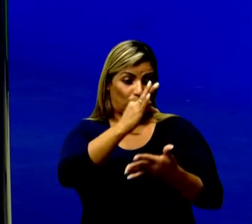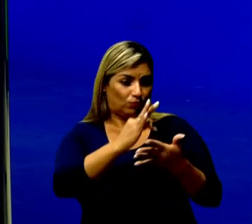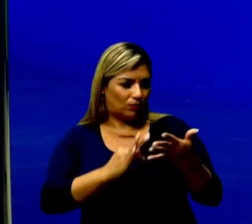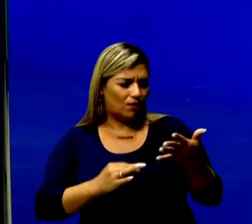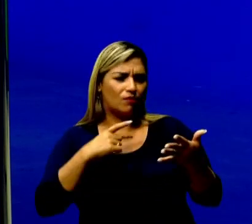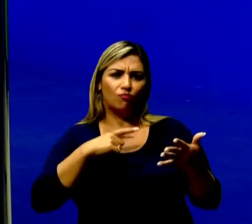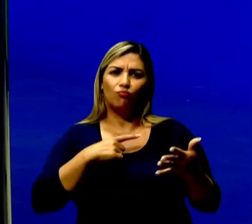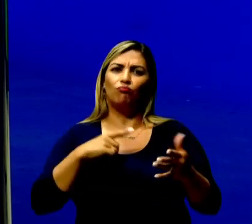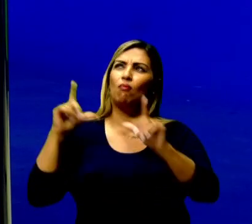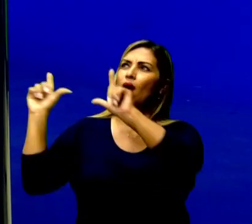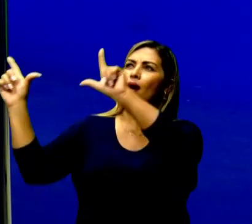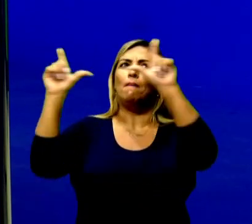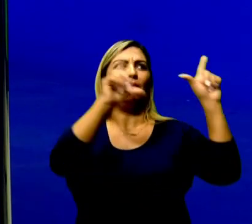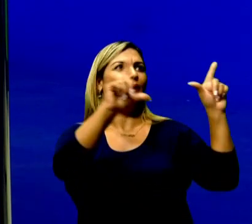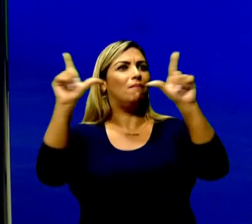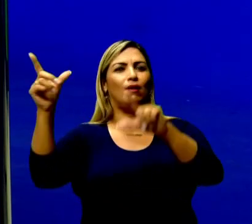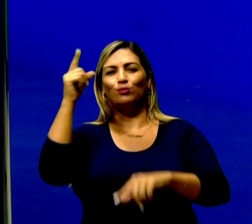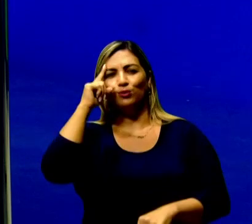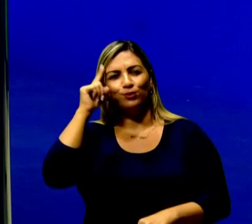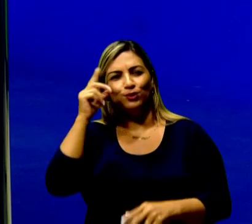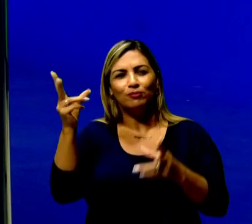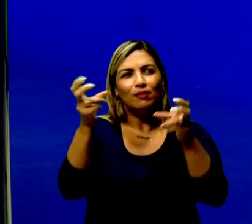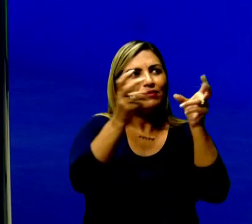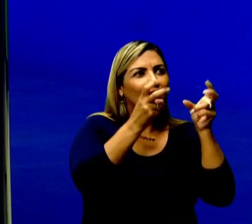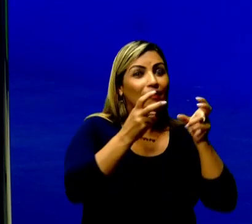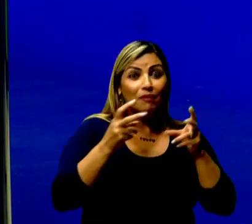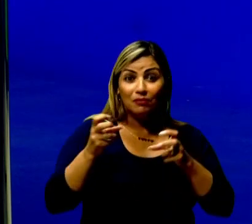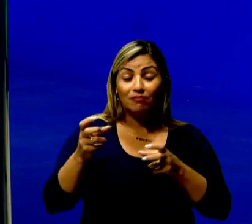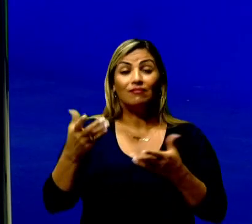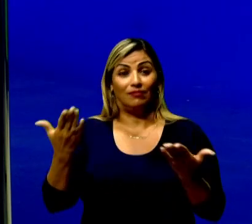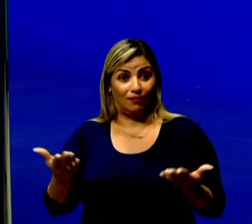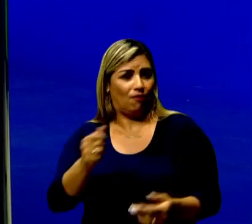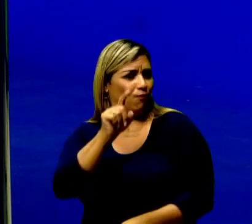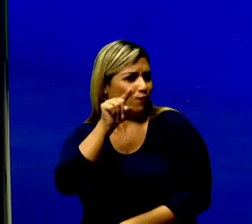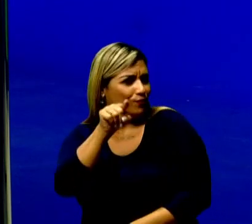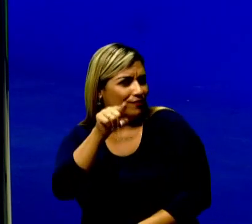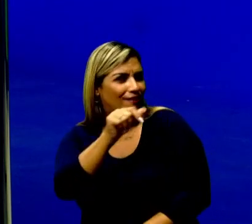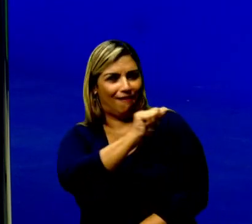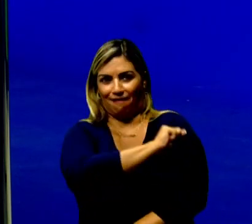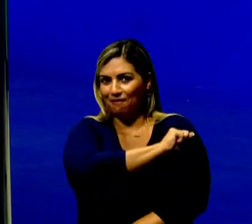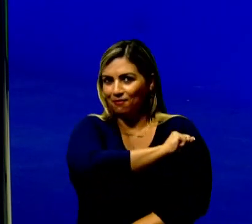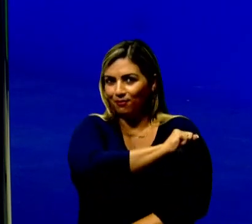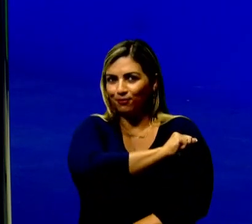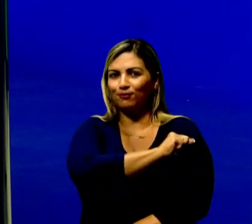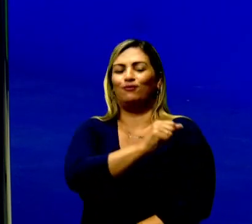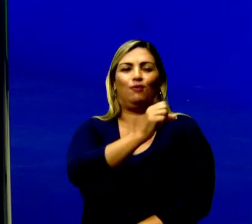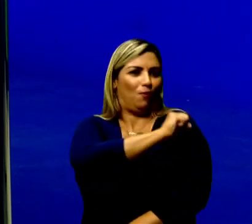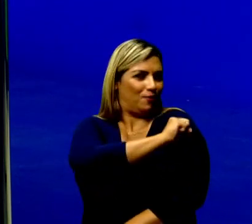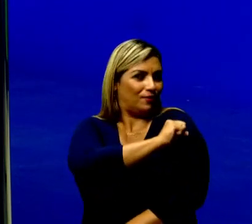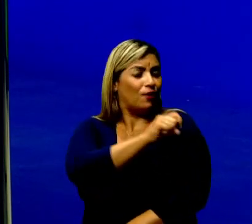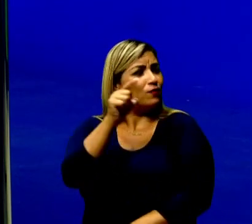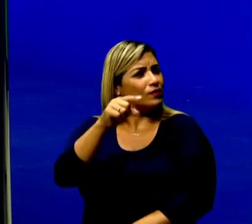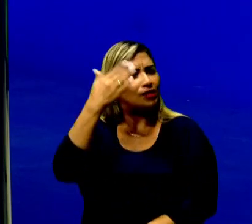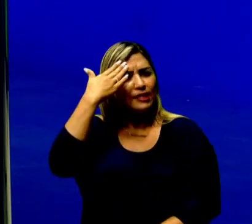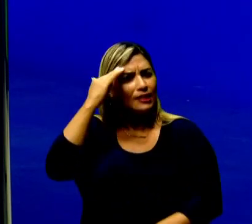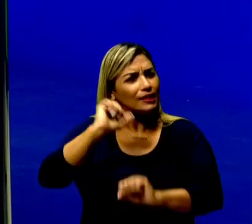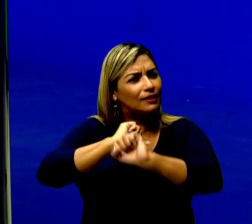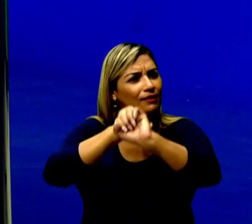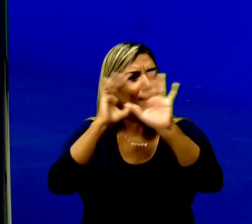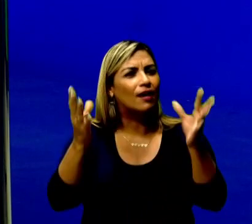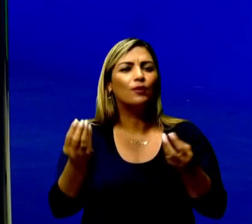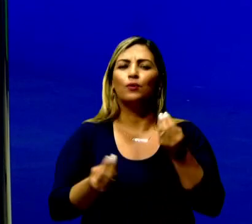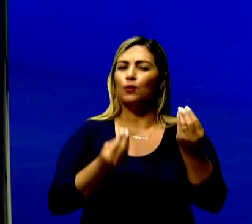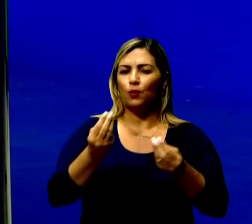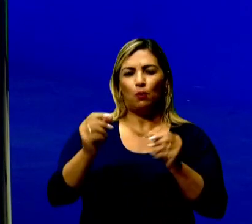em nosso meio por isso você aluno do oitavo ano é importante que você compreenda como